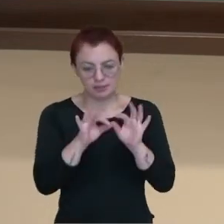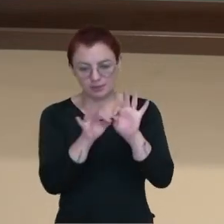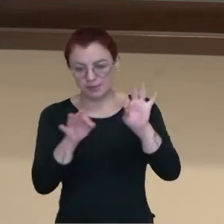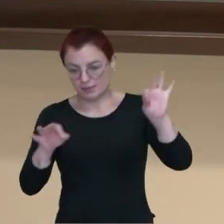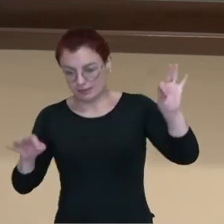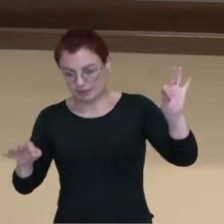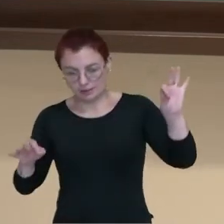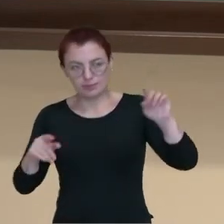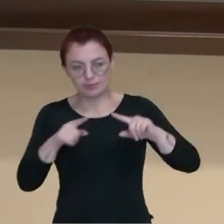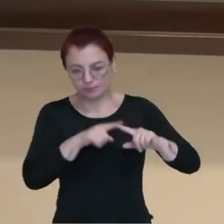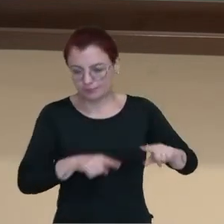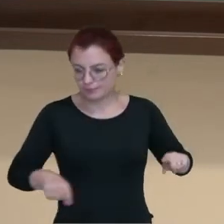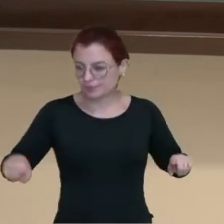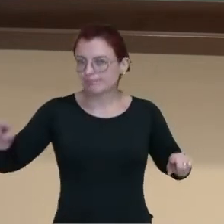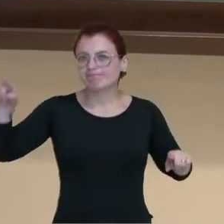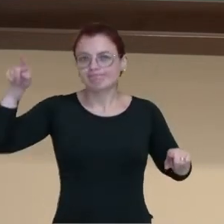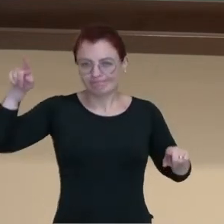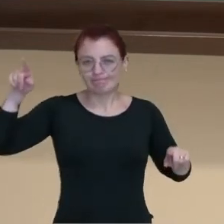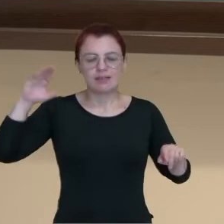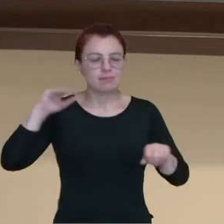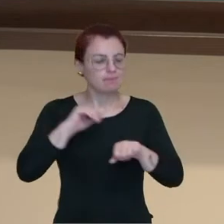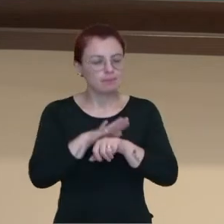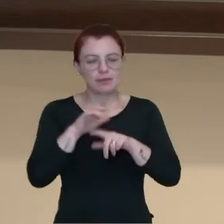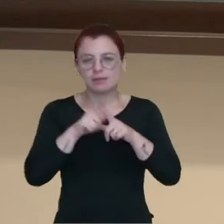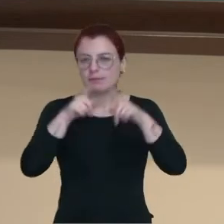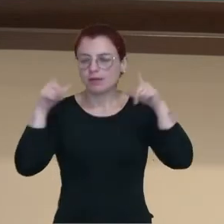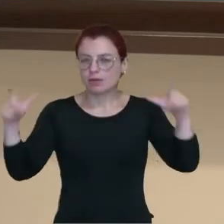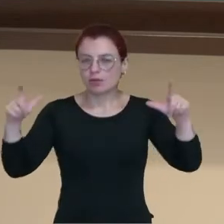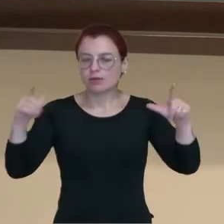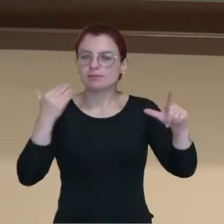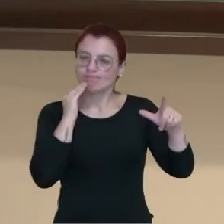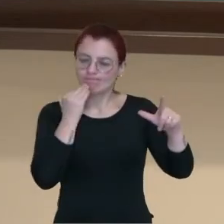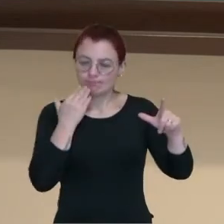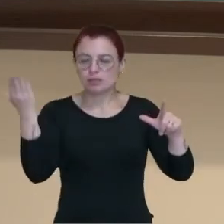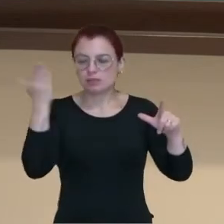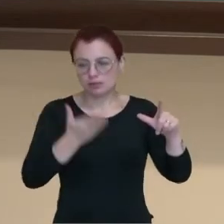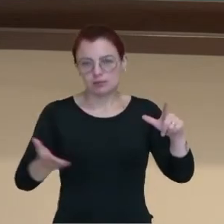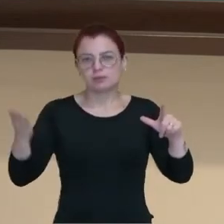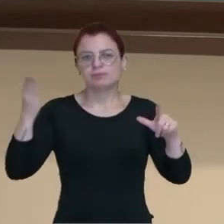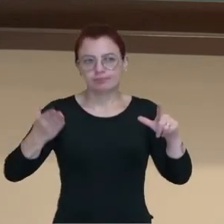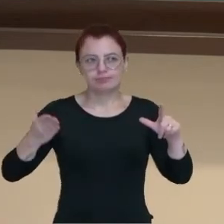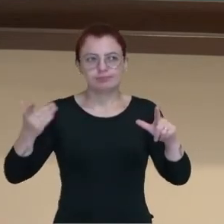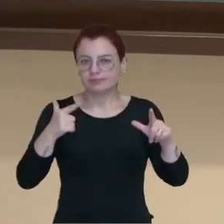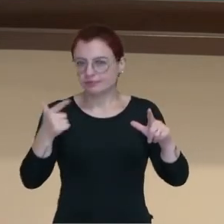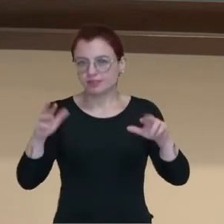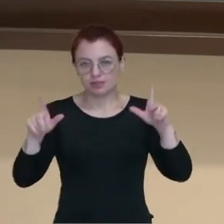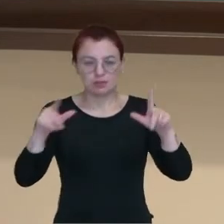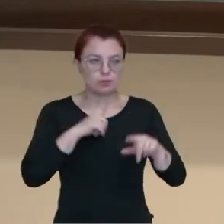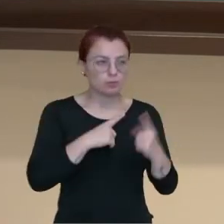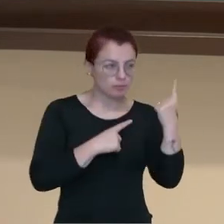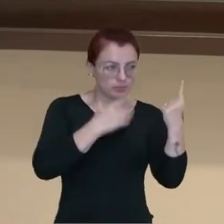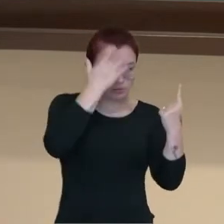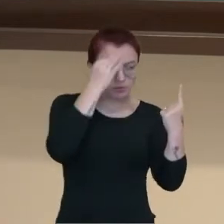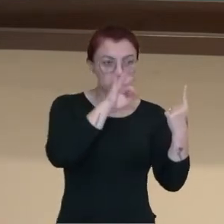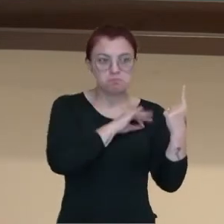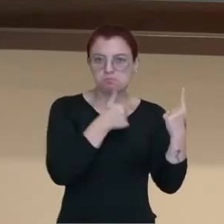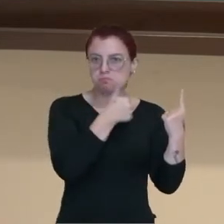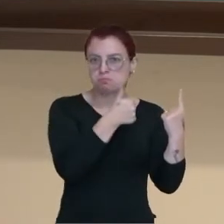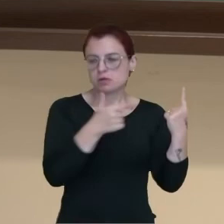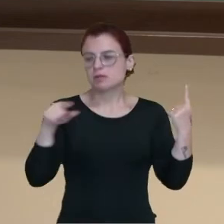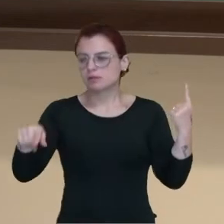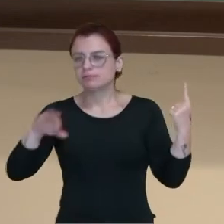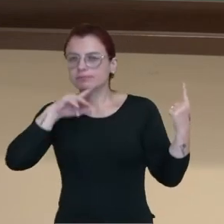reta igualitária aqui, pessoal, dessa reta perfeita, mais é desigual. Ou seja, um ganha muito e outro ganha muito, muito